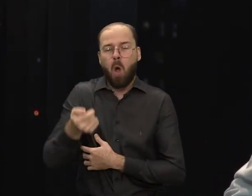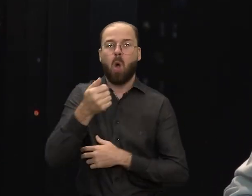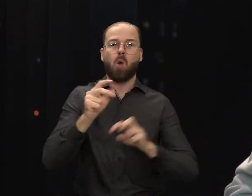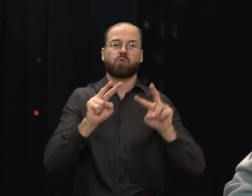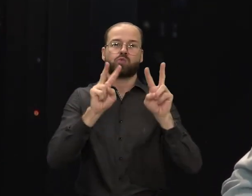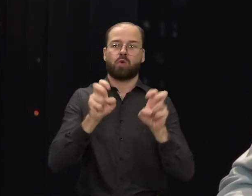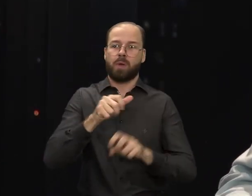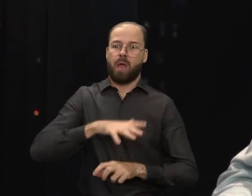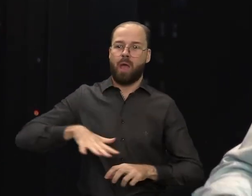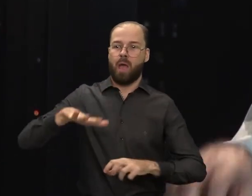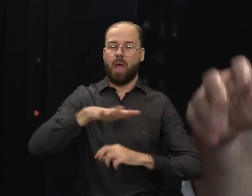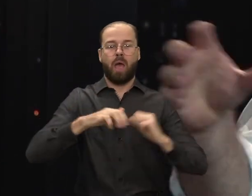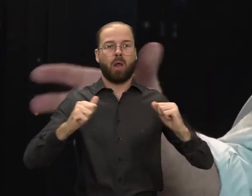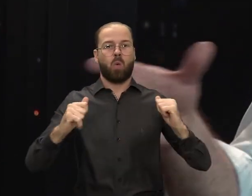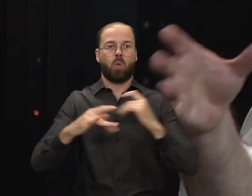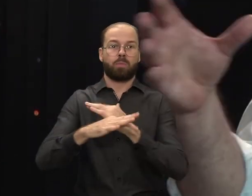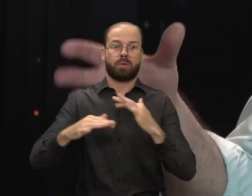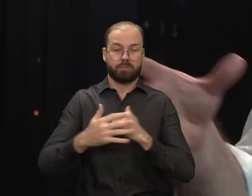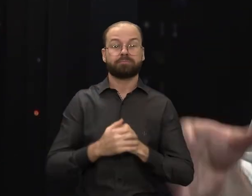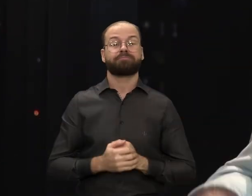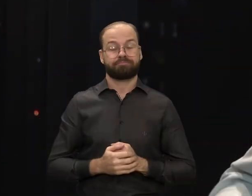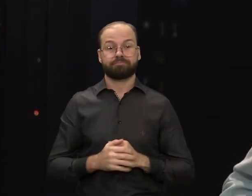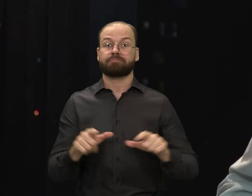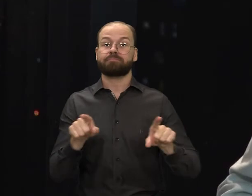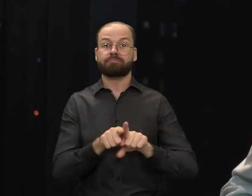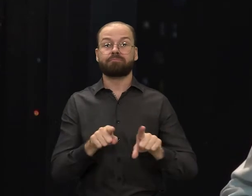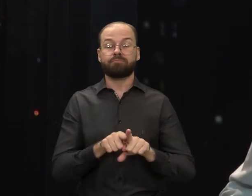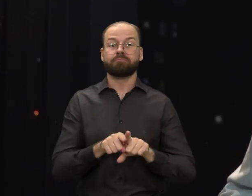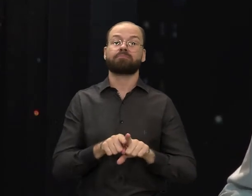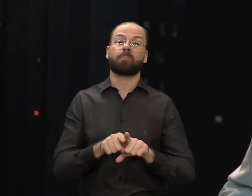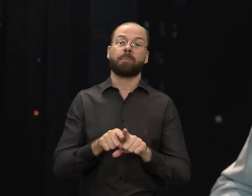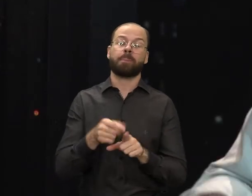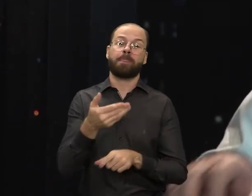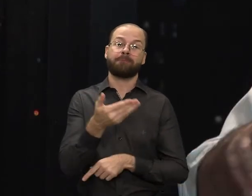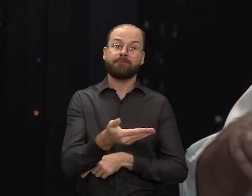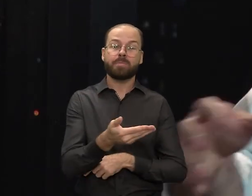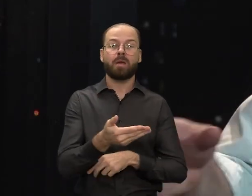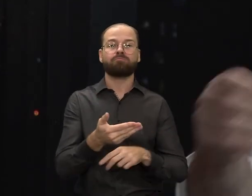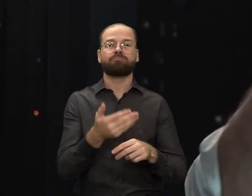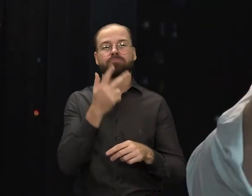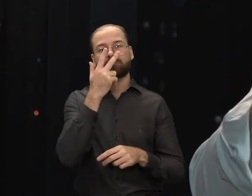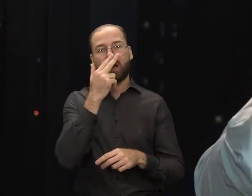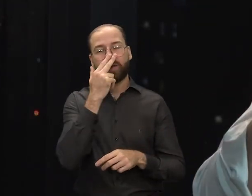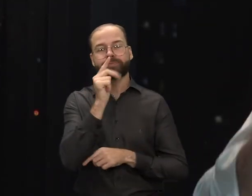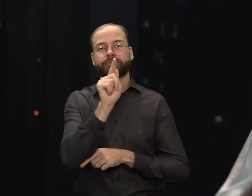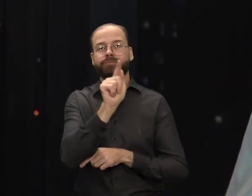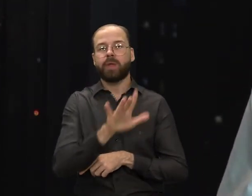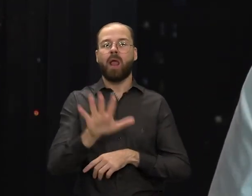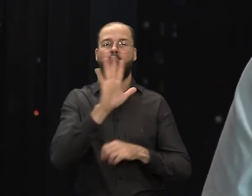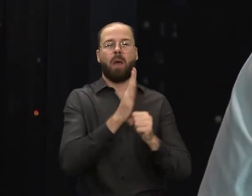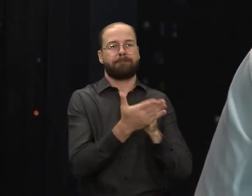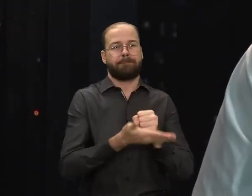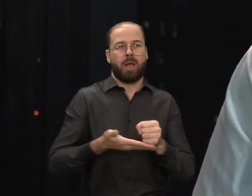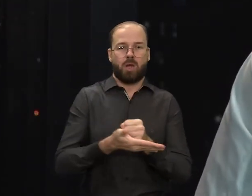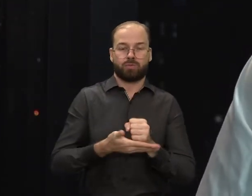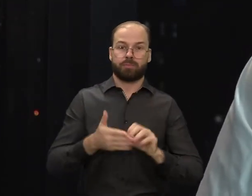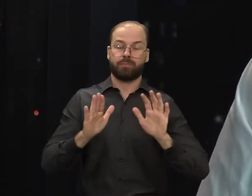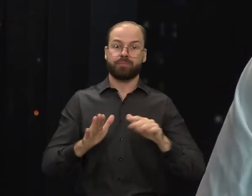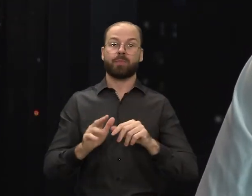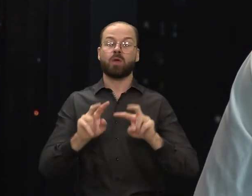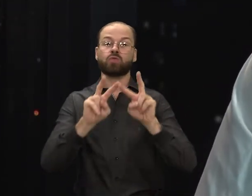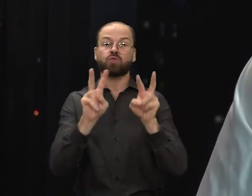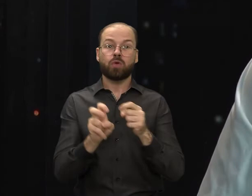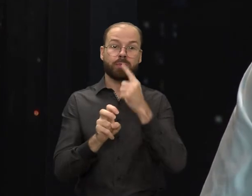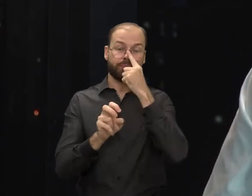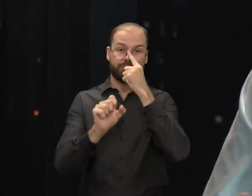né? E tratando-se de uma maneira muito geral. Em relação, por exemplo, a